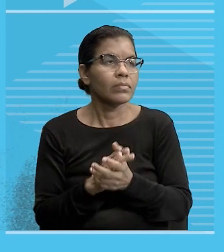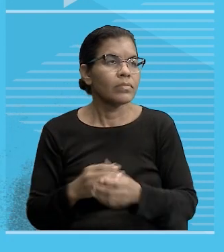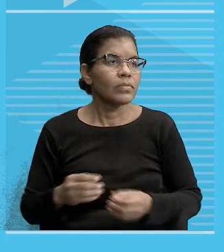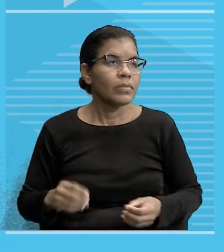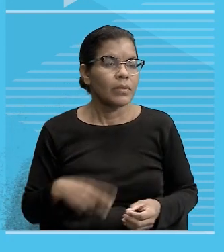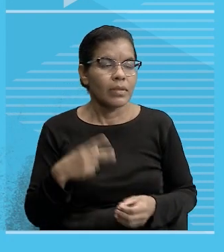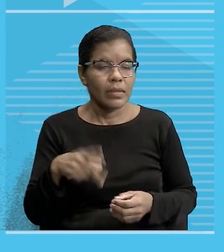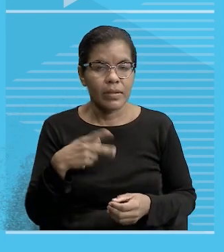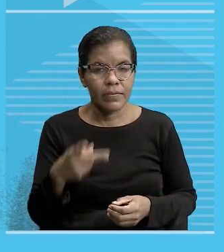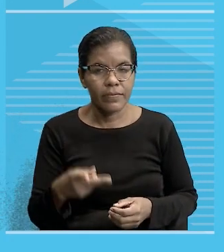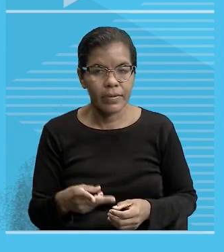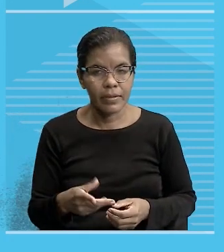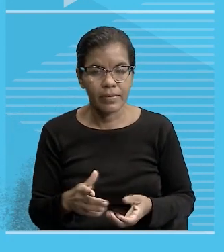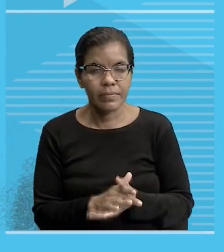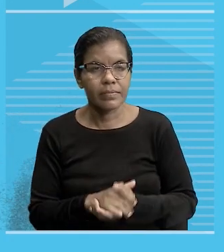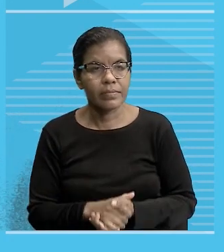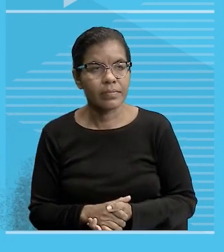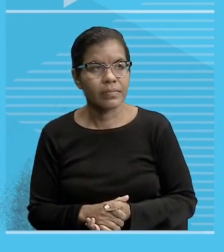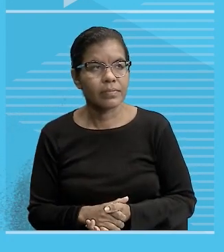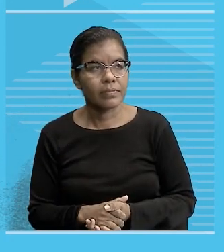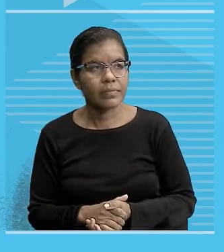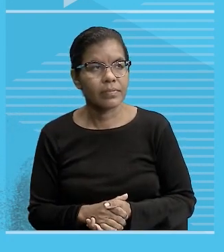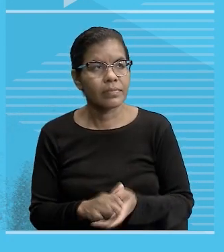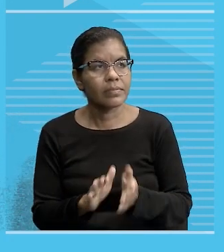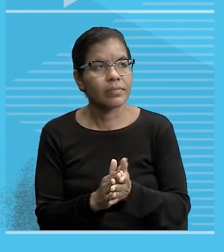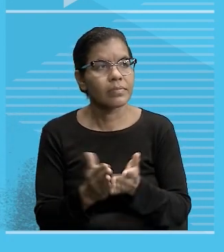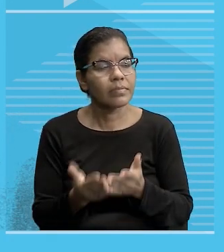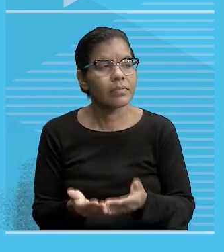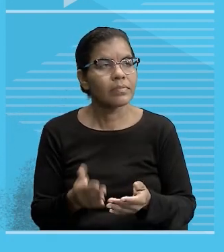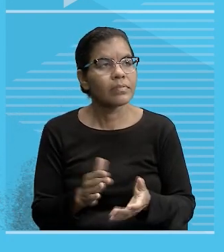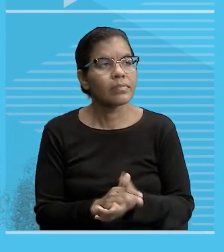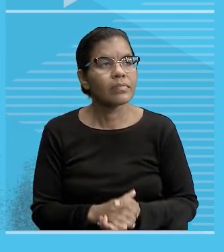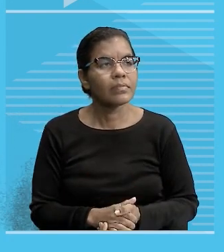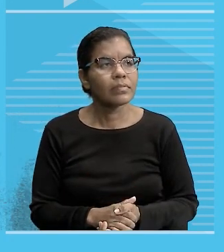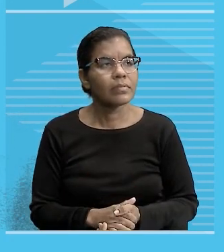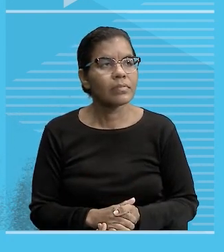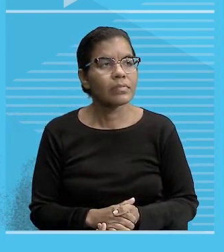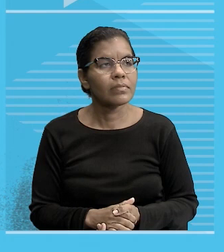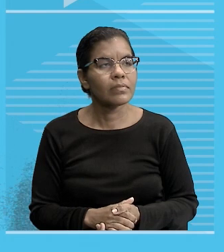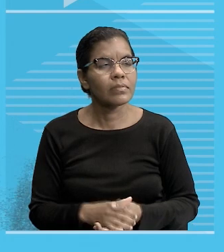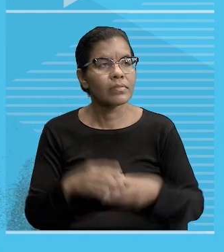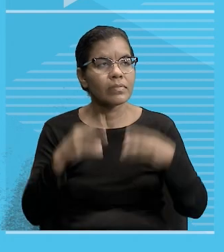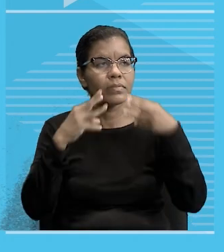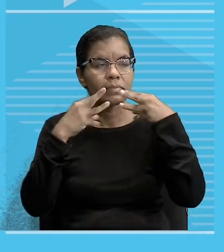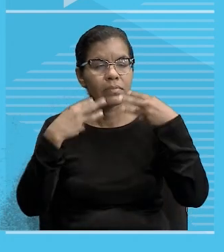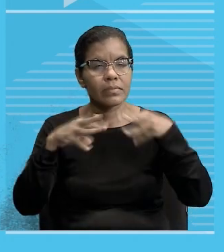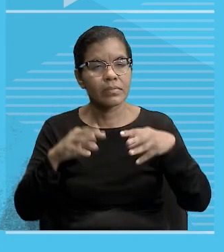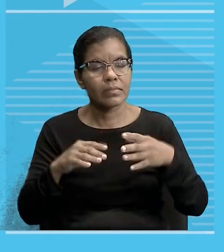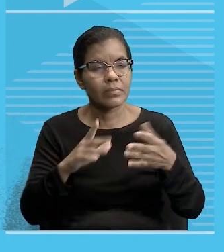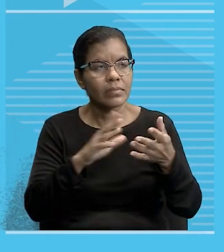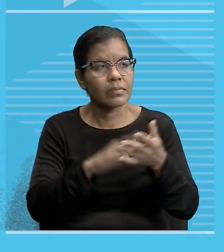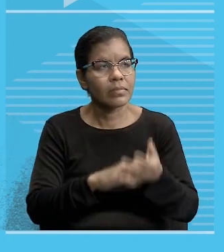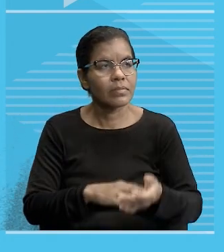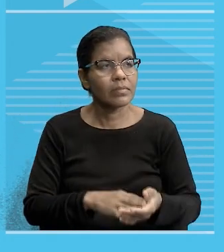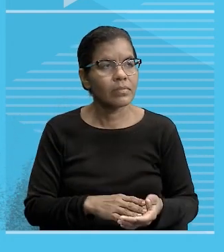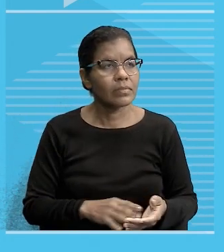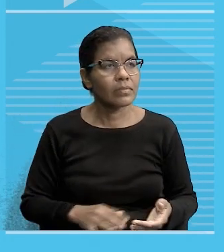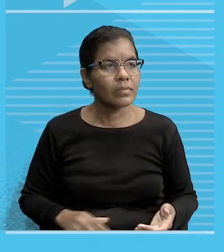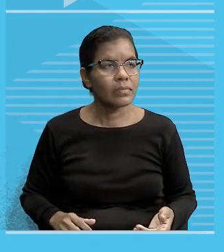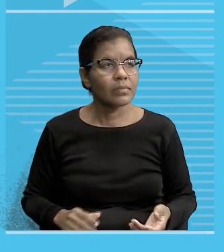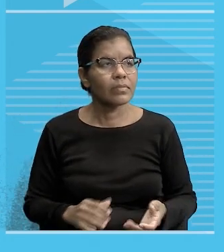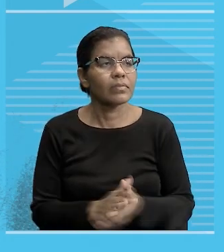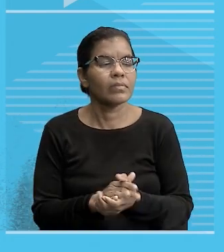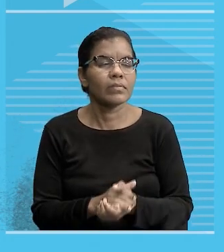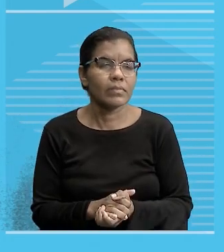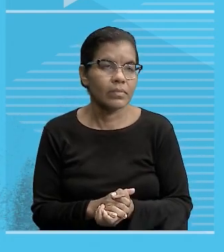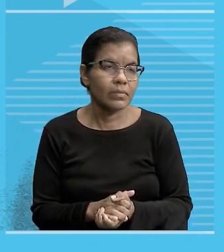livro que eu coloquei para vocês que que ele diz marketing principal o